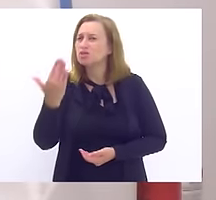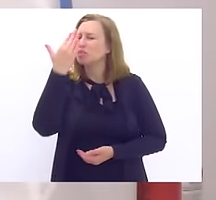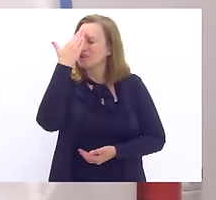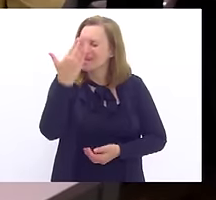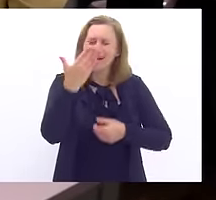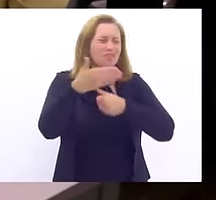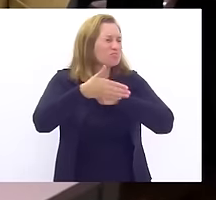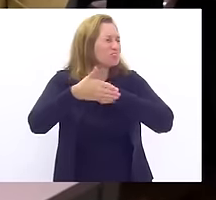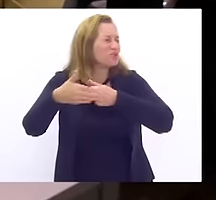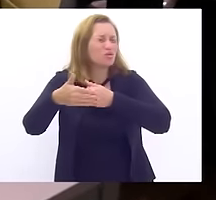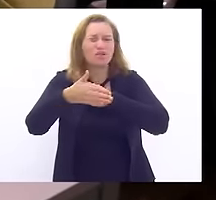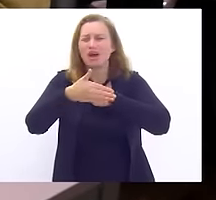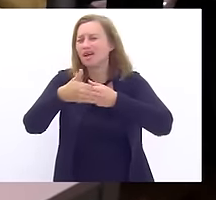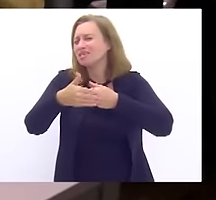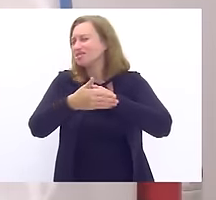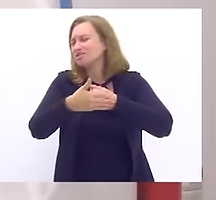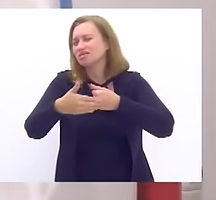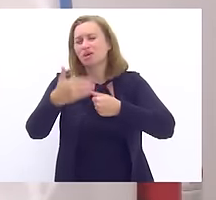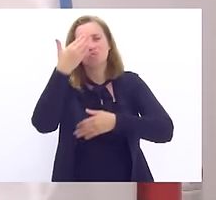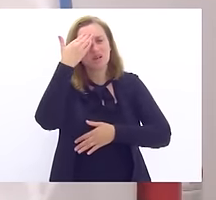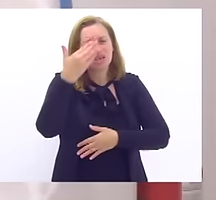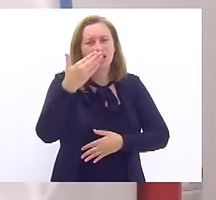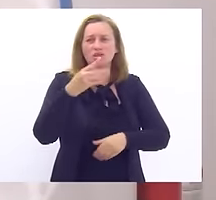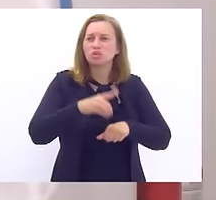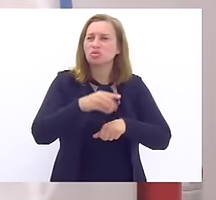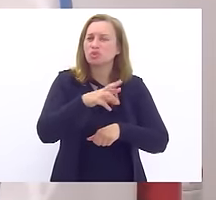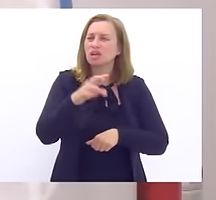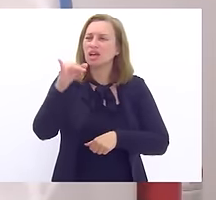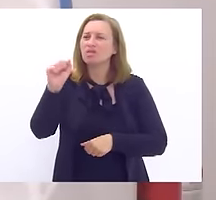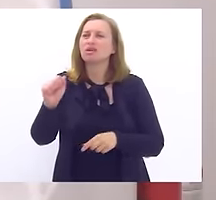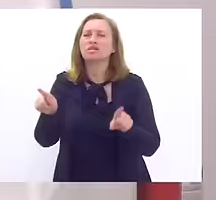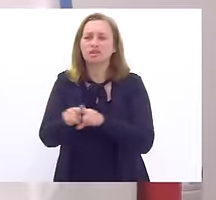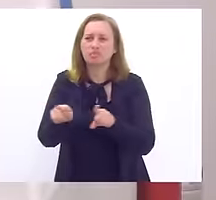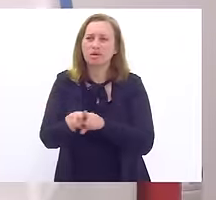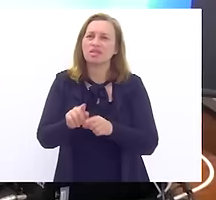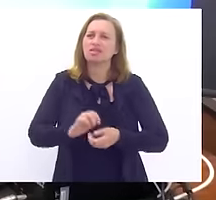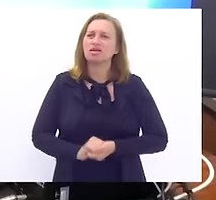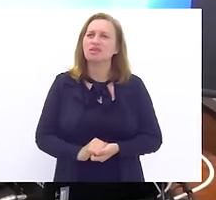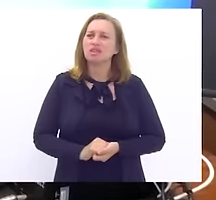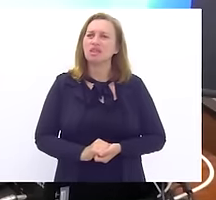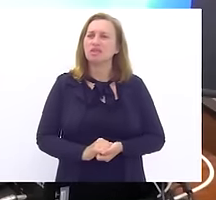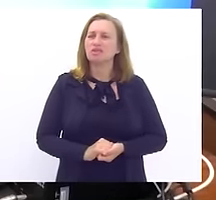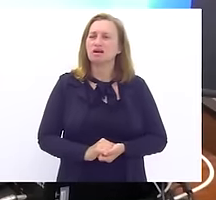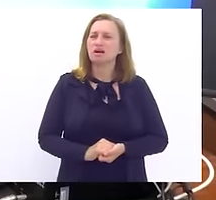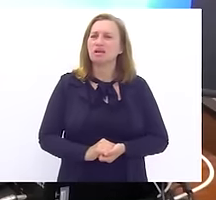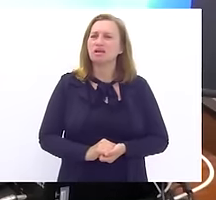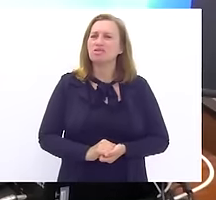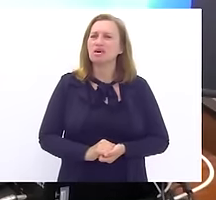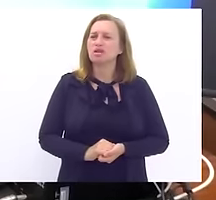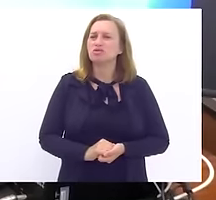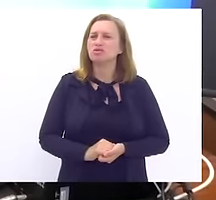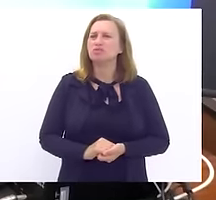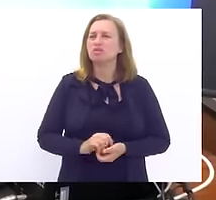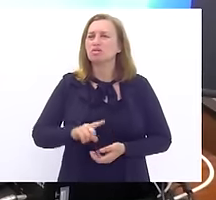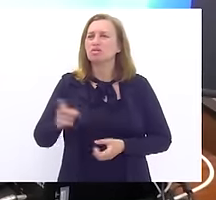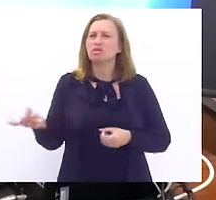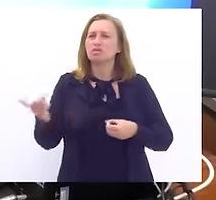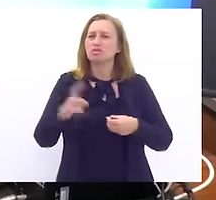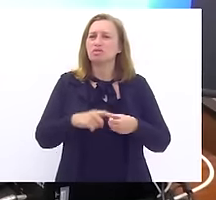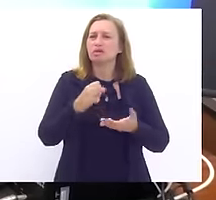pelo carinho sempre com Parlamento Obrigado Dr Carolina pela presença também voltar à questão contratual